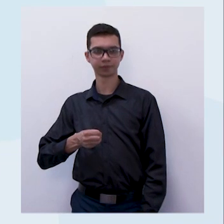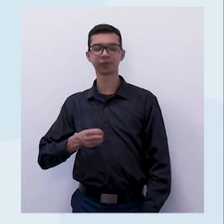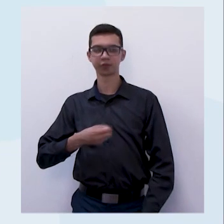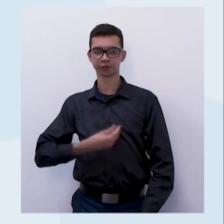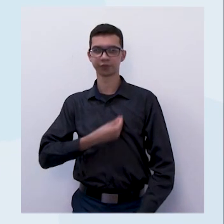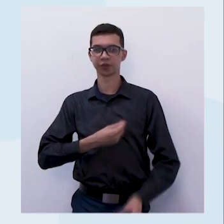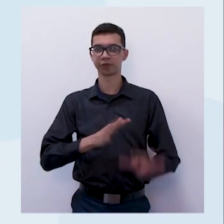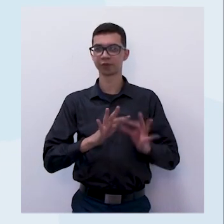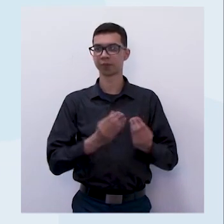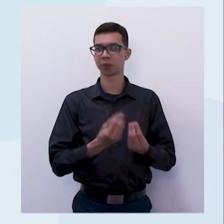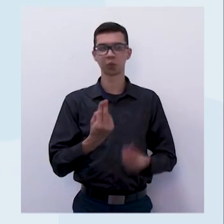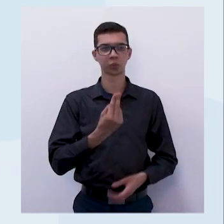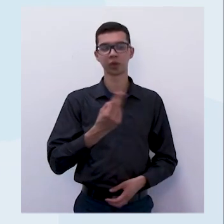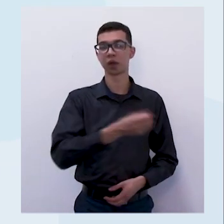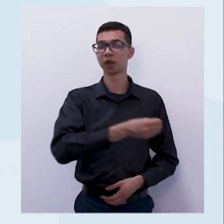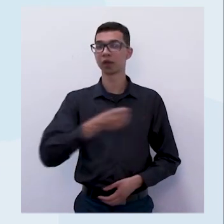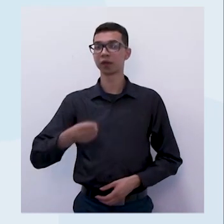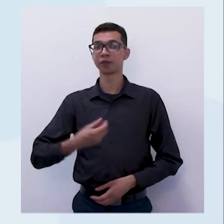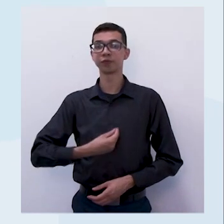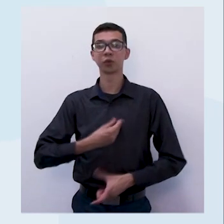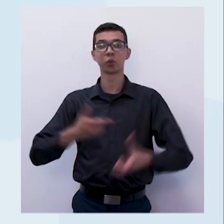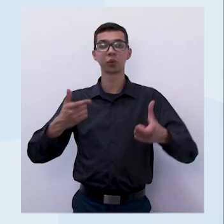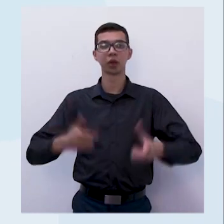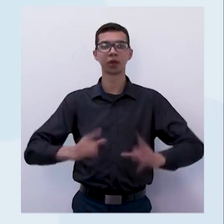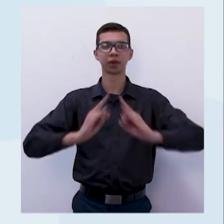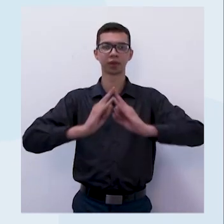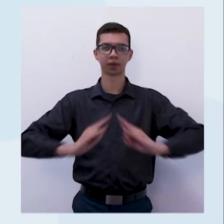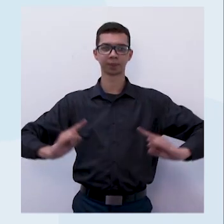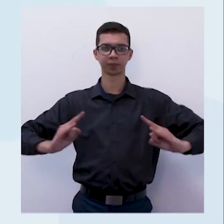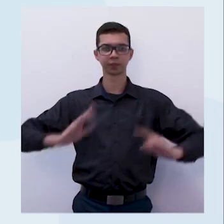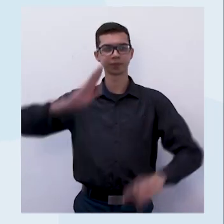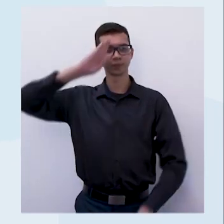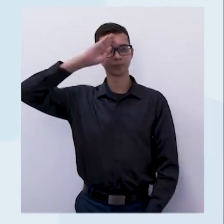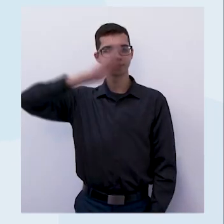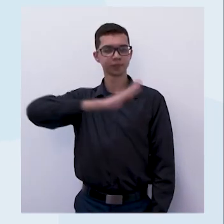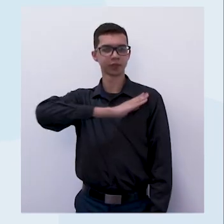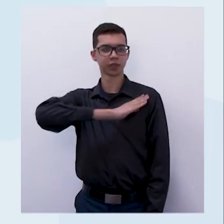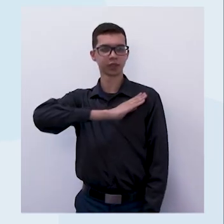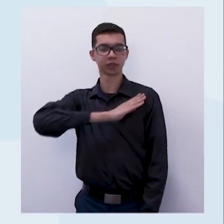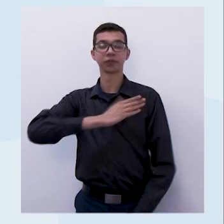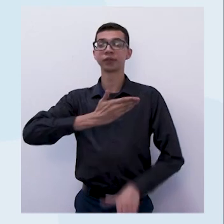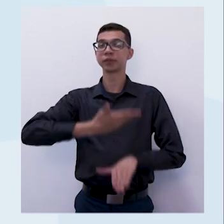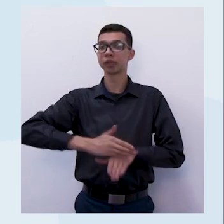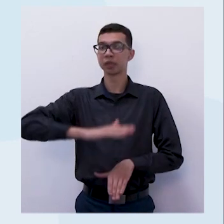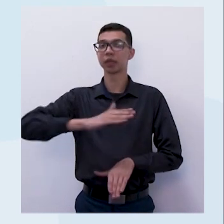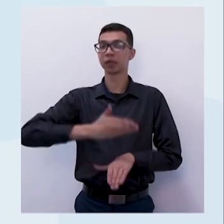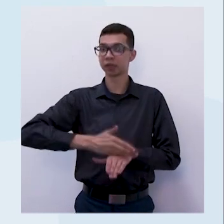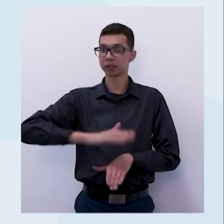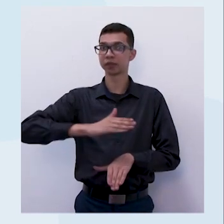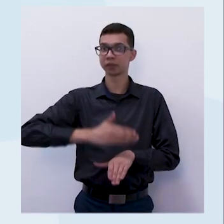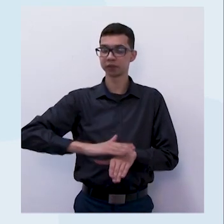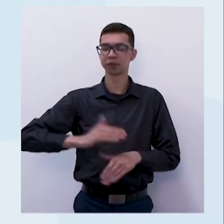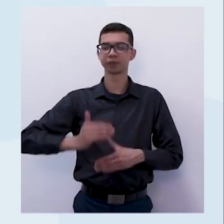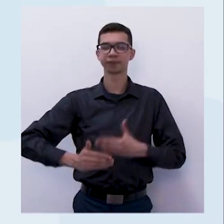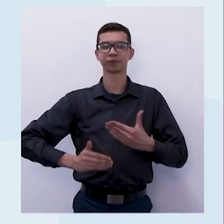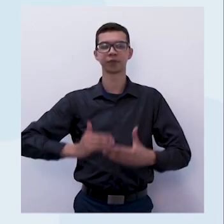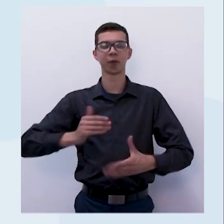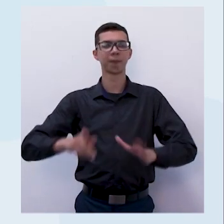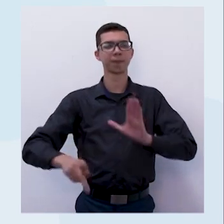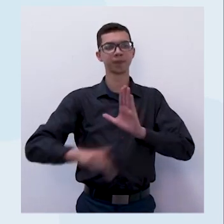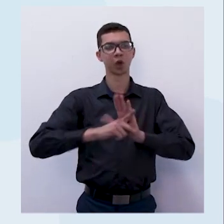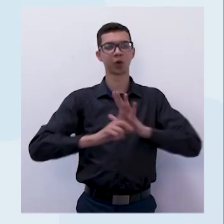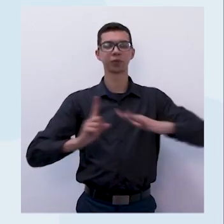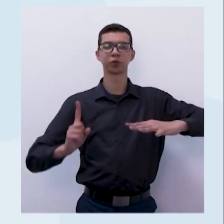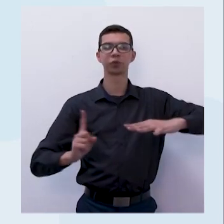ele vai viver em acampamentos militares, onde ele vai prosseguir com os treinamentos aí para se tornar um membro do